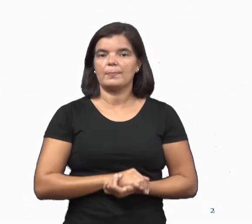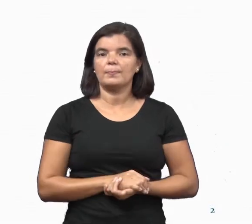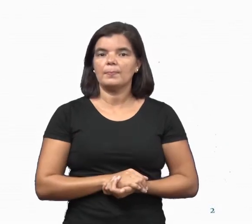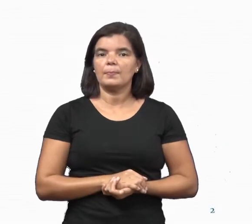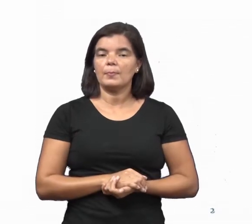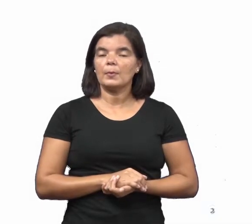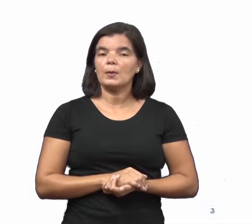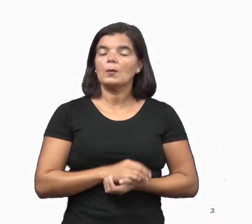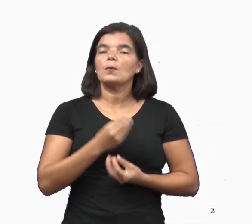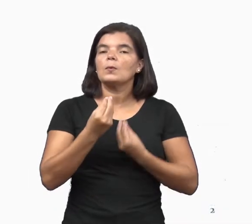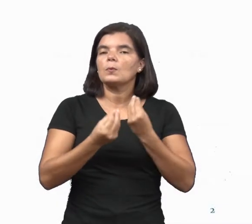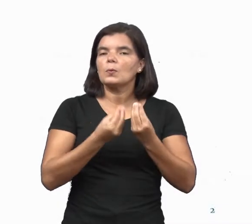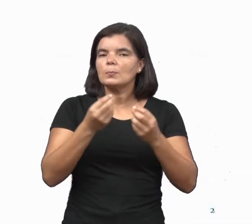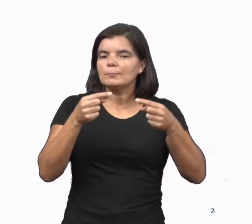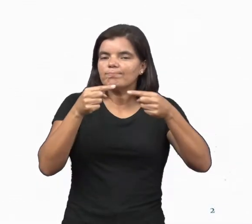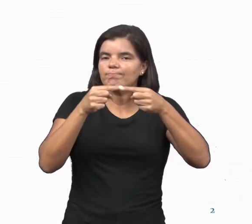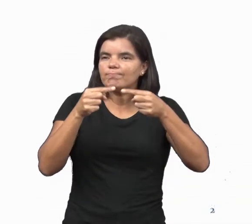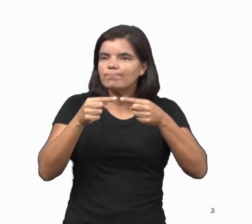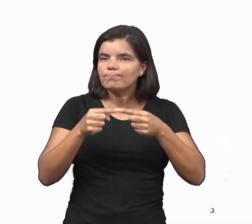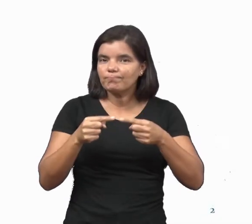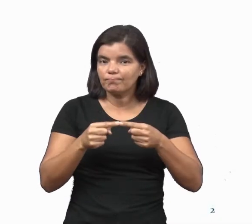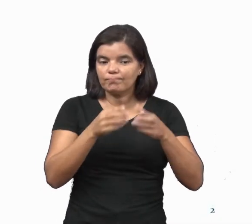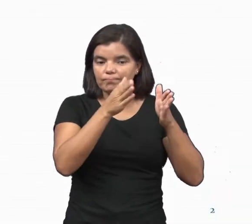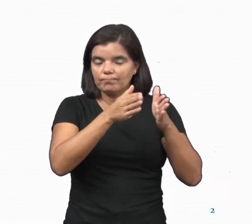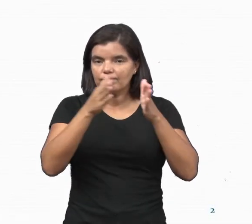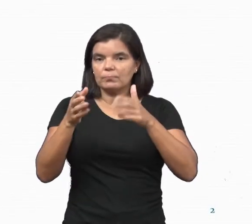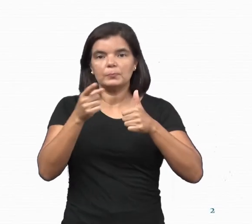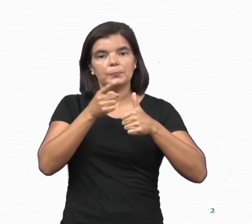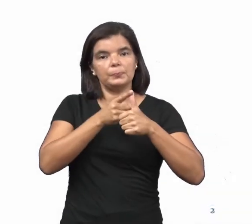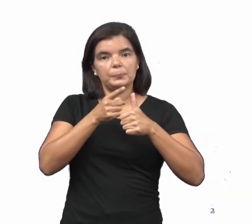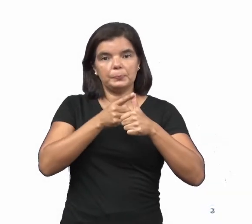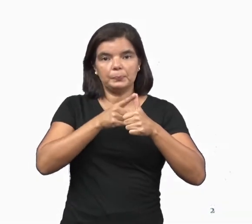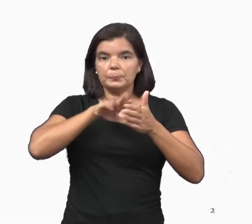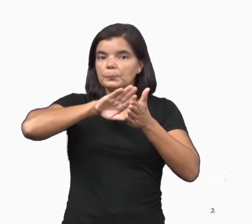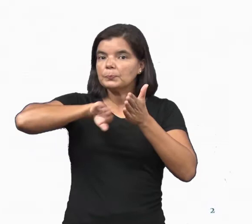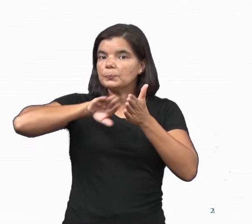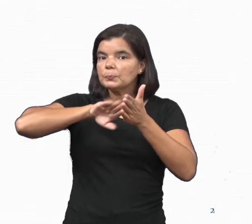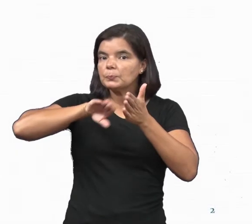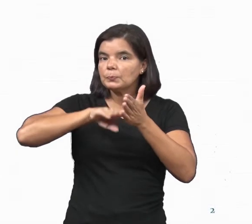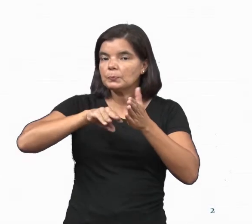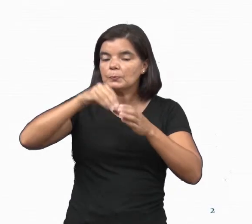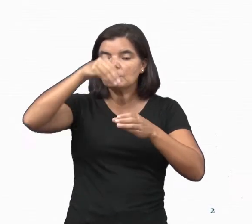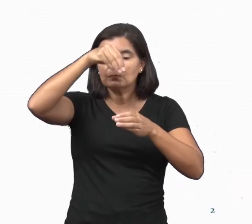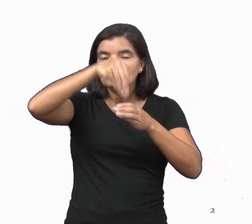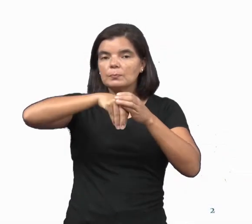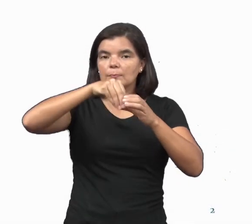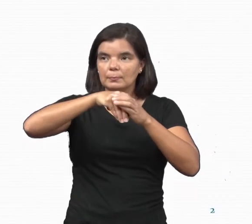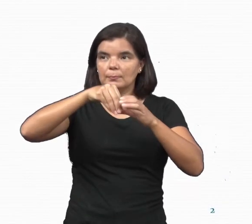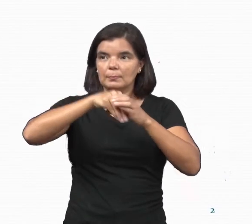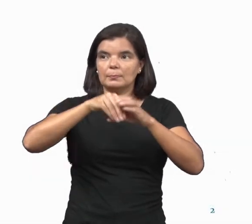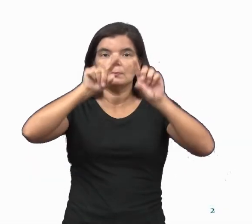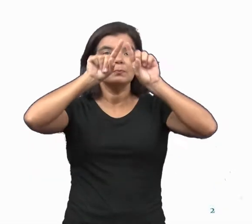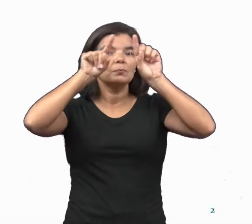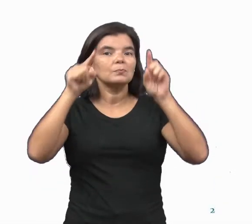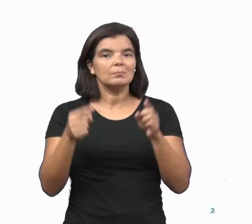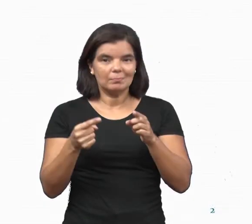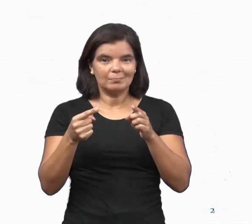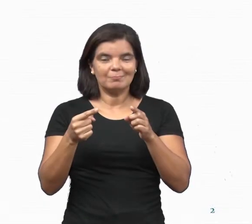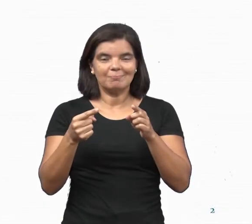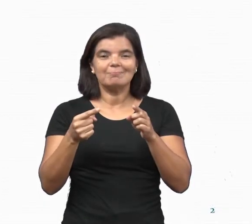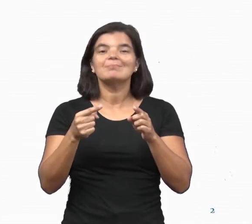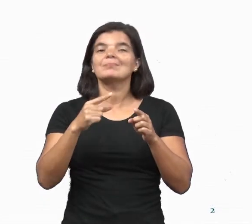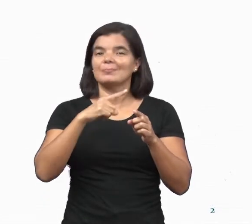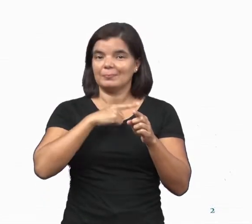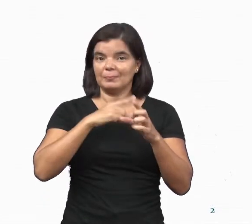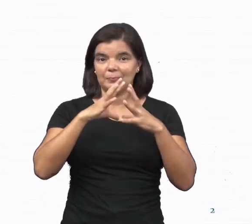Os sinais de associação também seguem uma ordem. Primeiro, a gente elimina tudo que está dentro do parênteses. Quando os